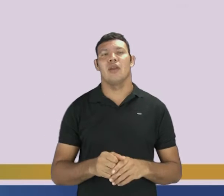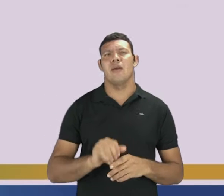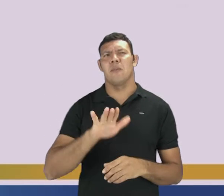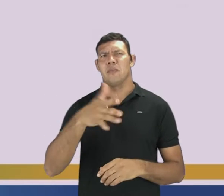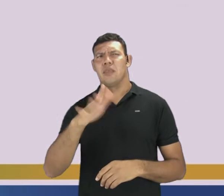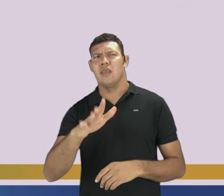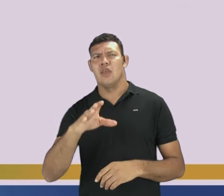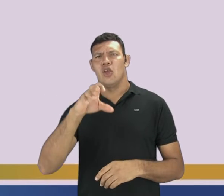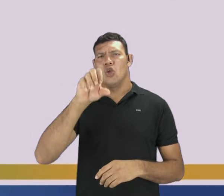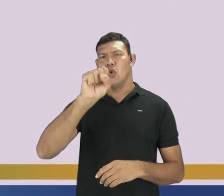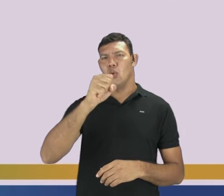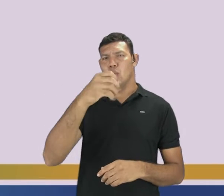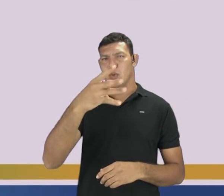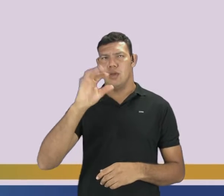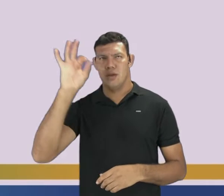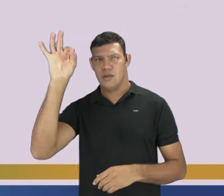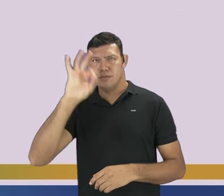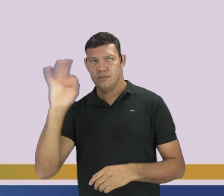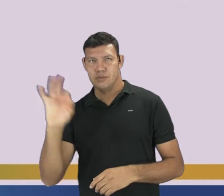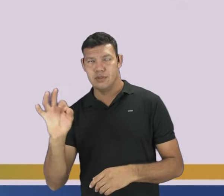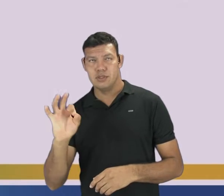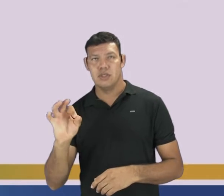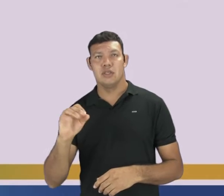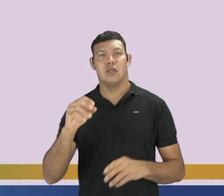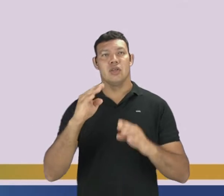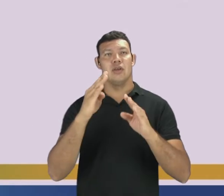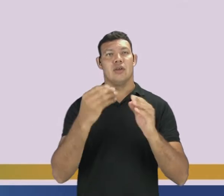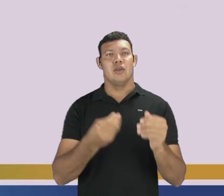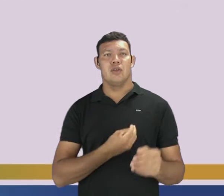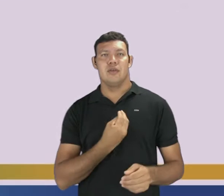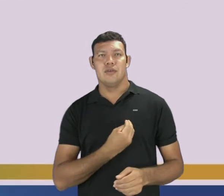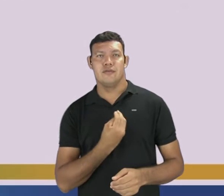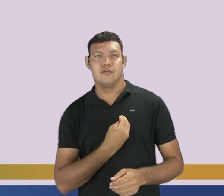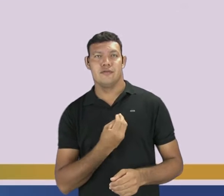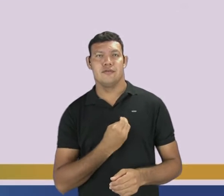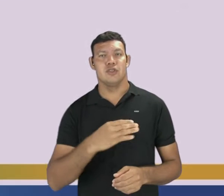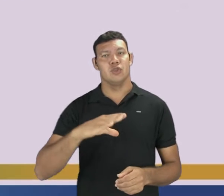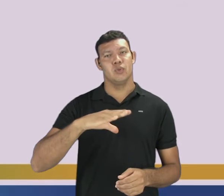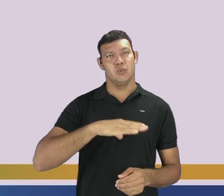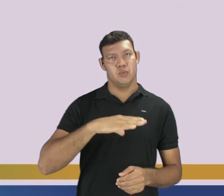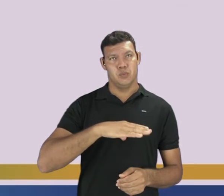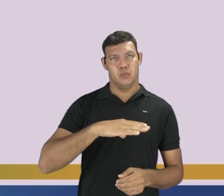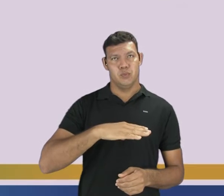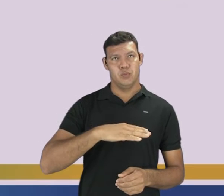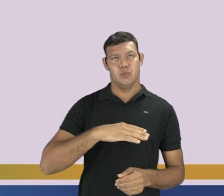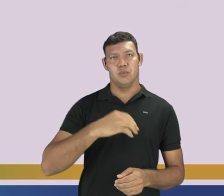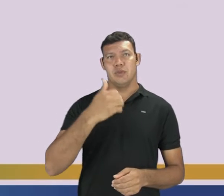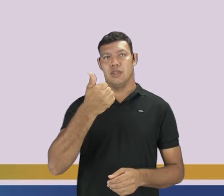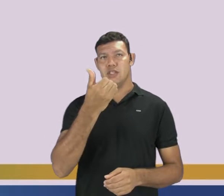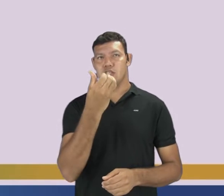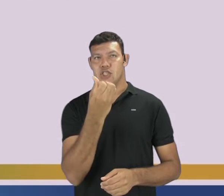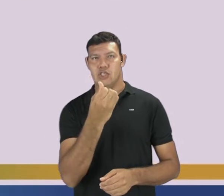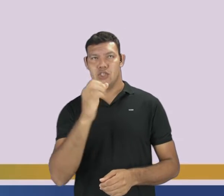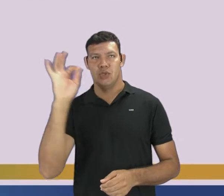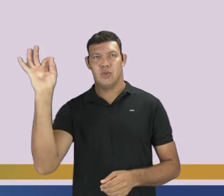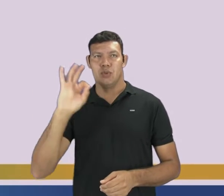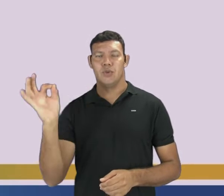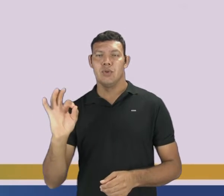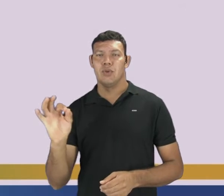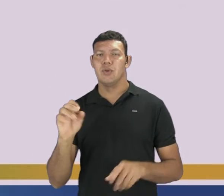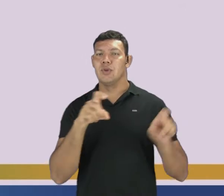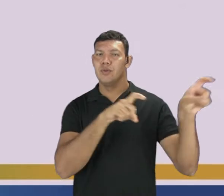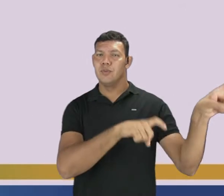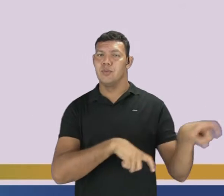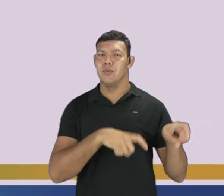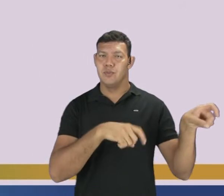urbana e apenas 16% vive na zona rural. Só que nem sempre foi assim. Até a década de